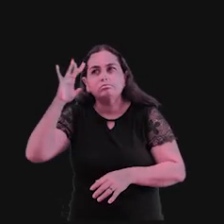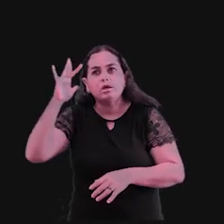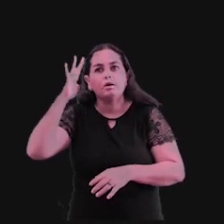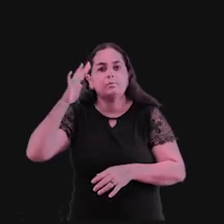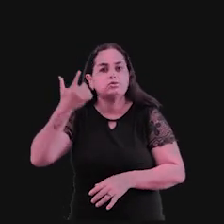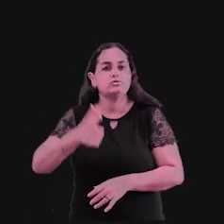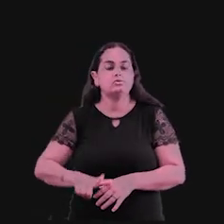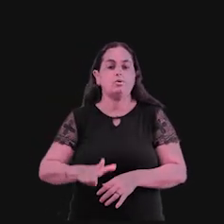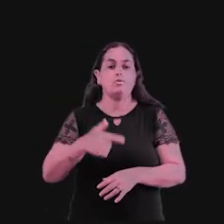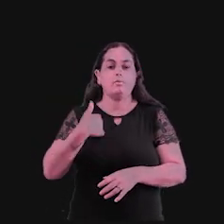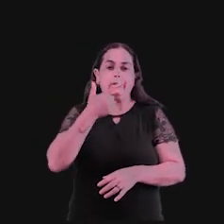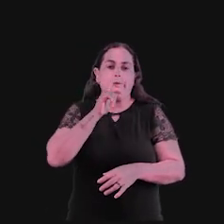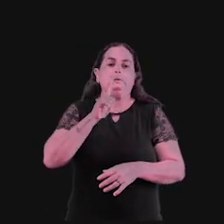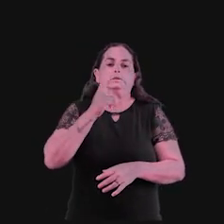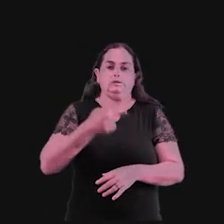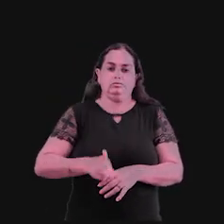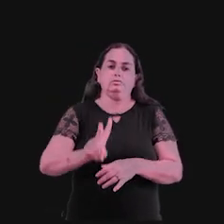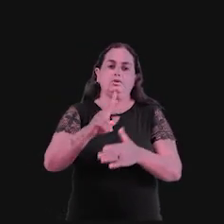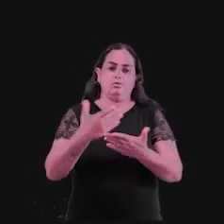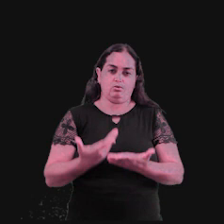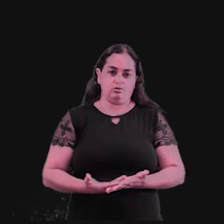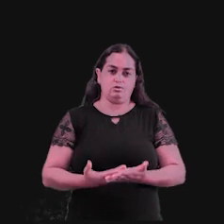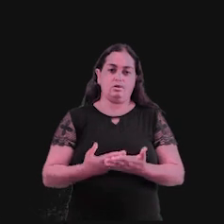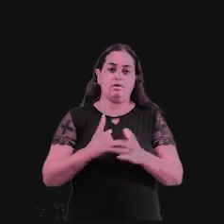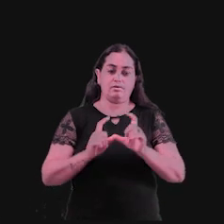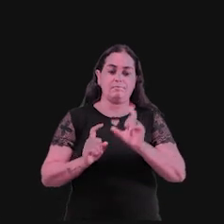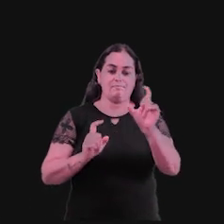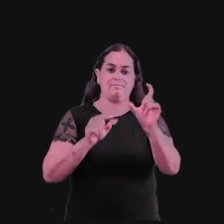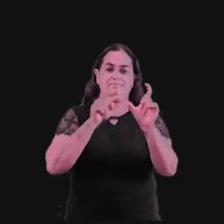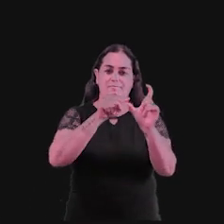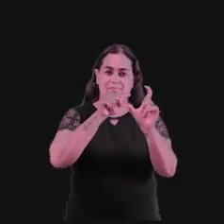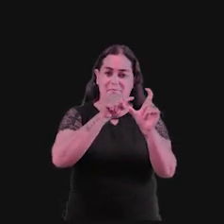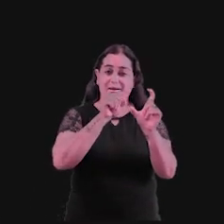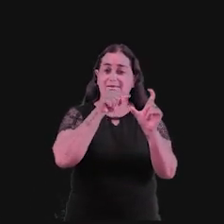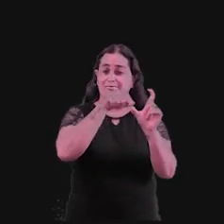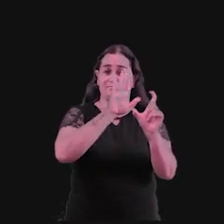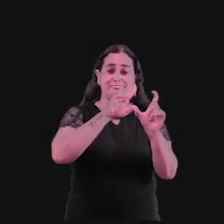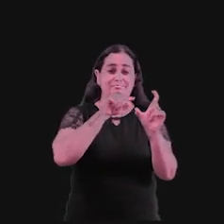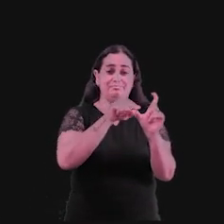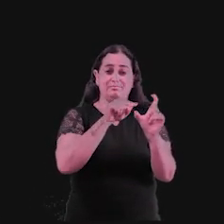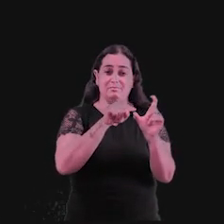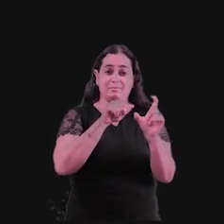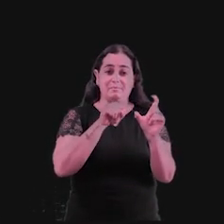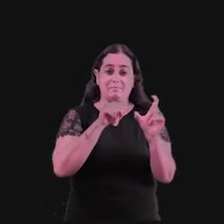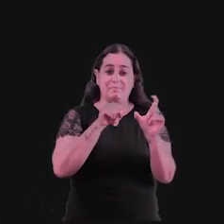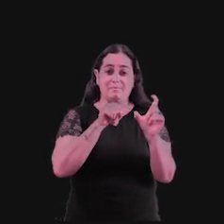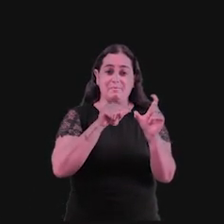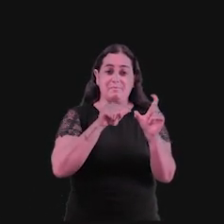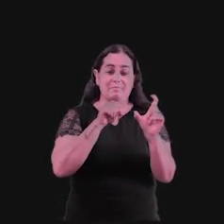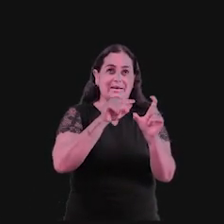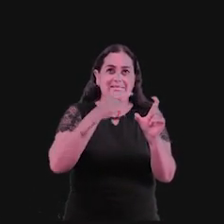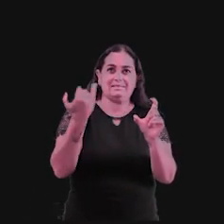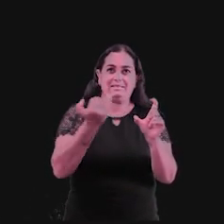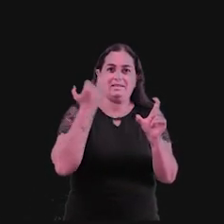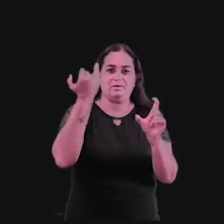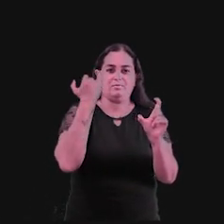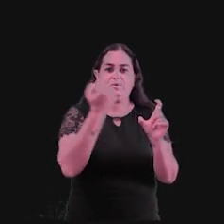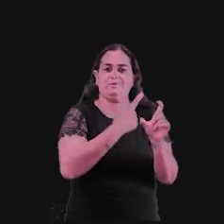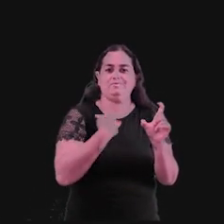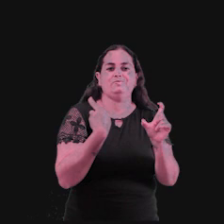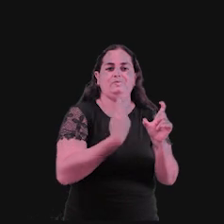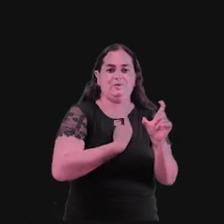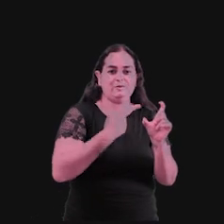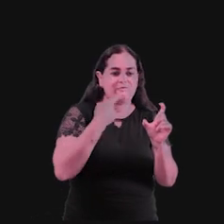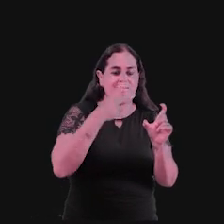resistir, que é a palavra que tem sido clichê na nossa boca atualmente, né?